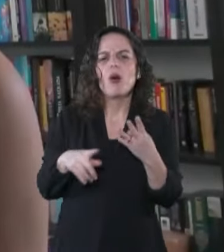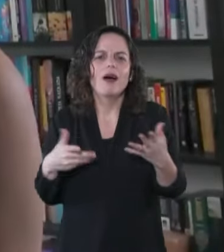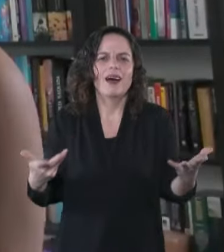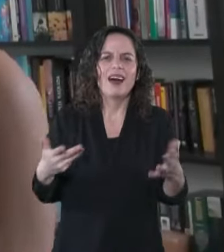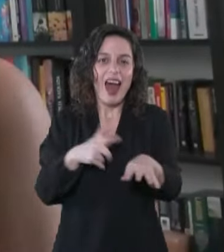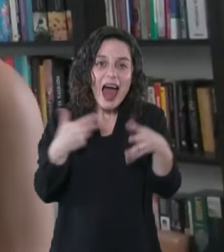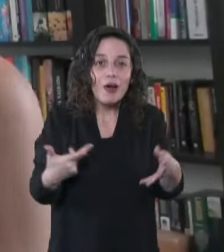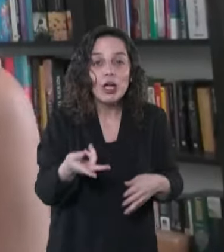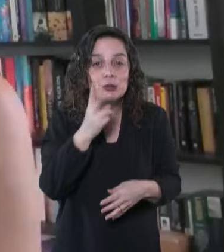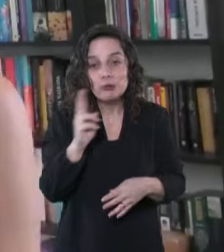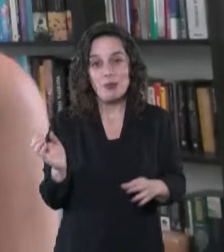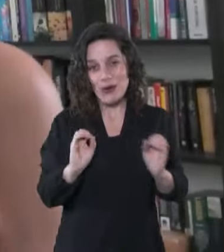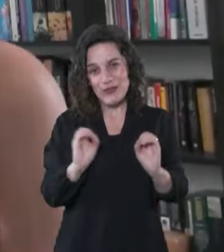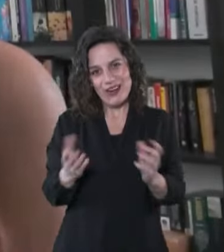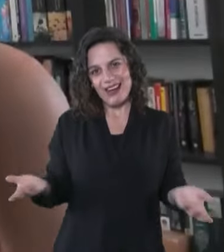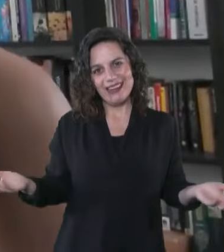não há desculpas.